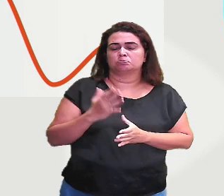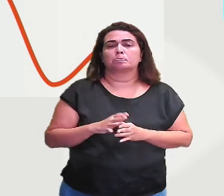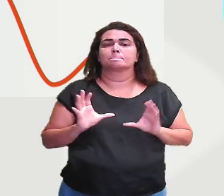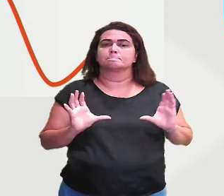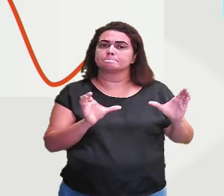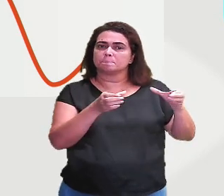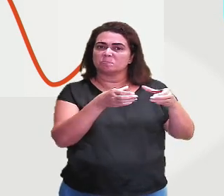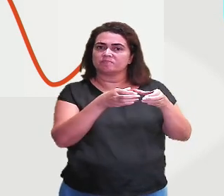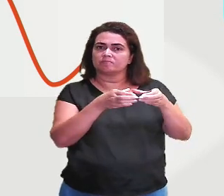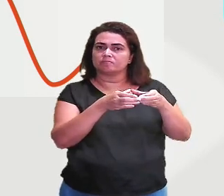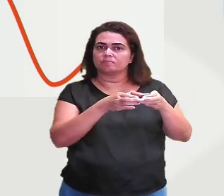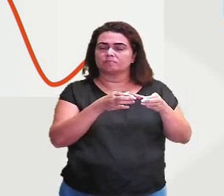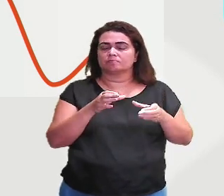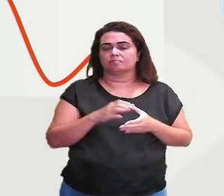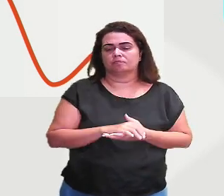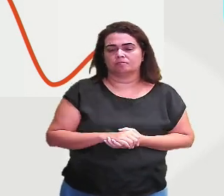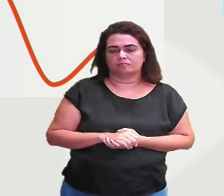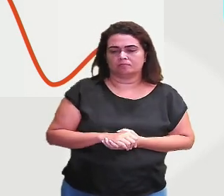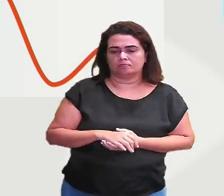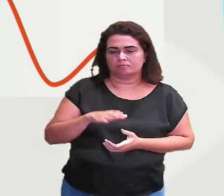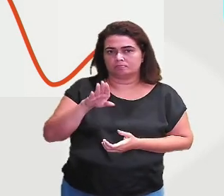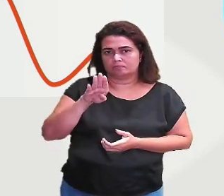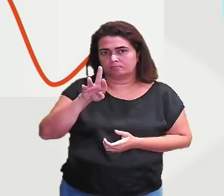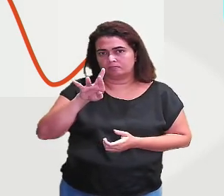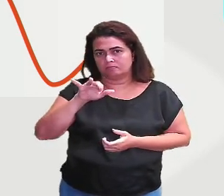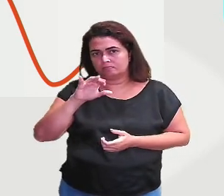organizando o BRICS, né?